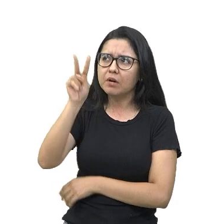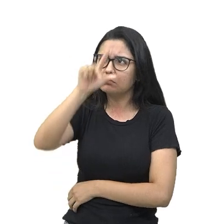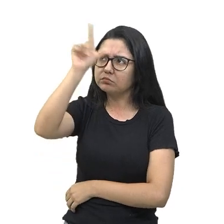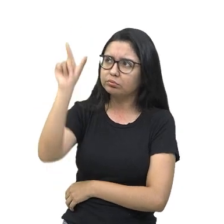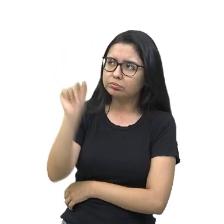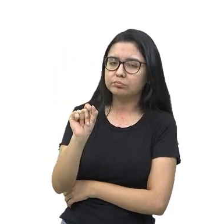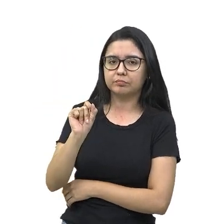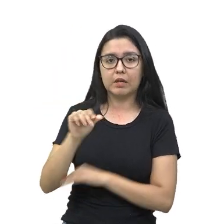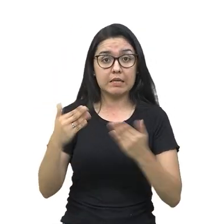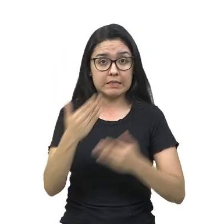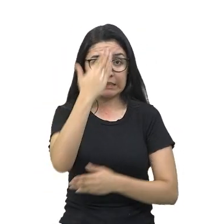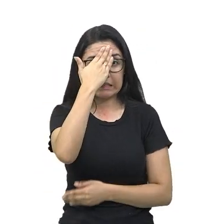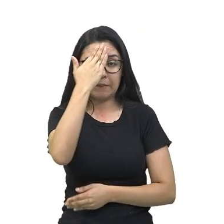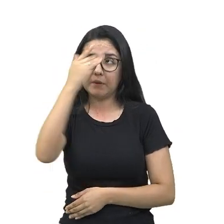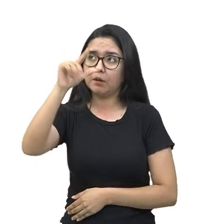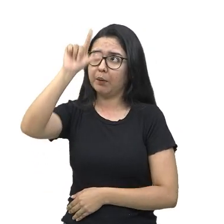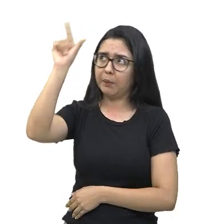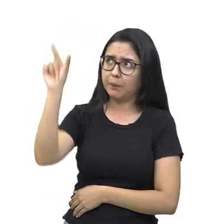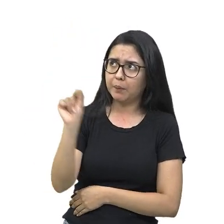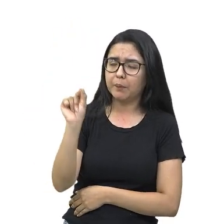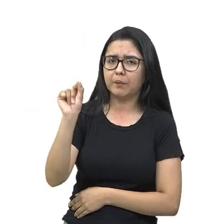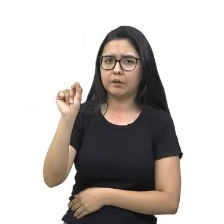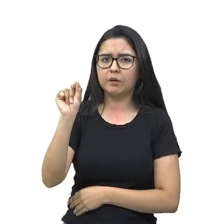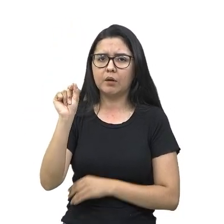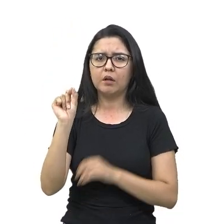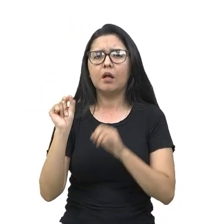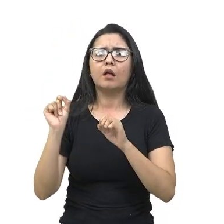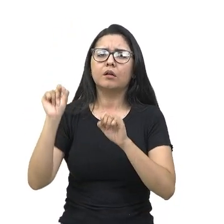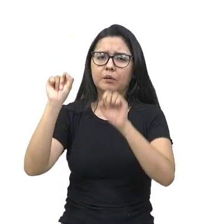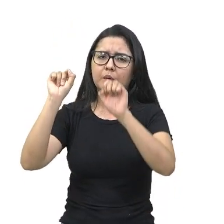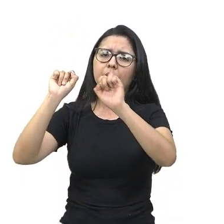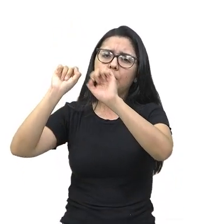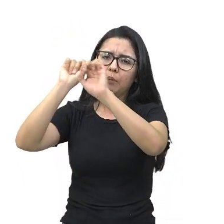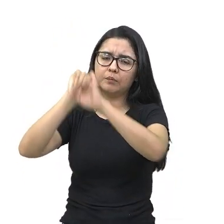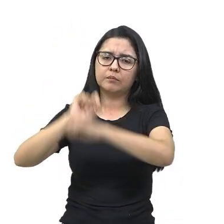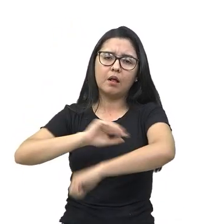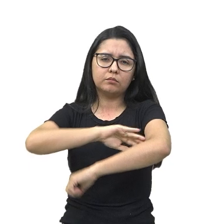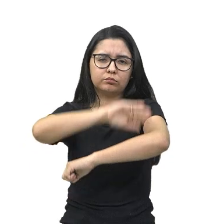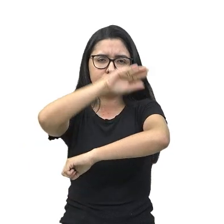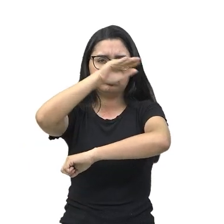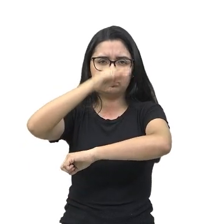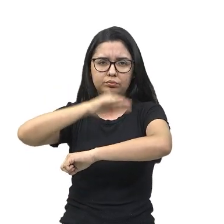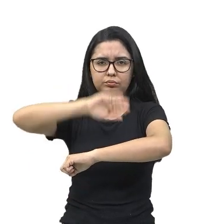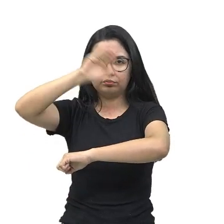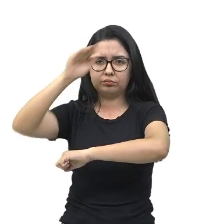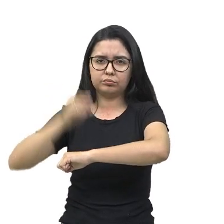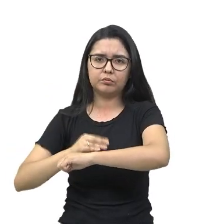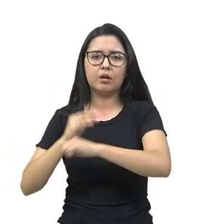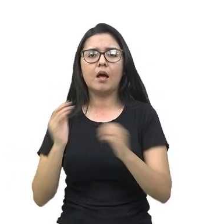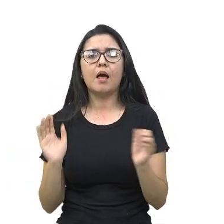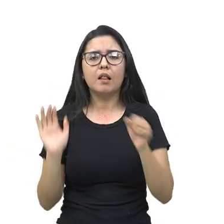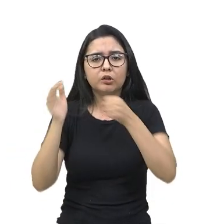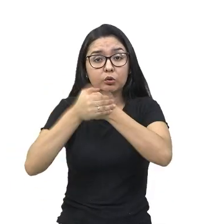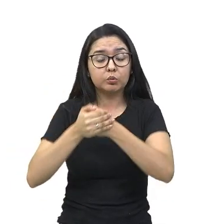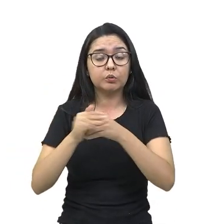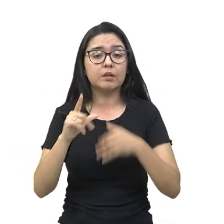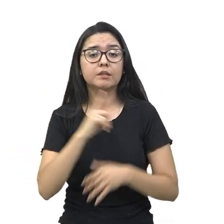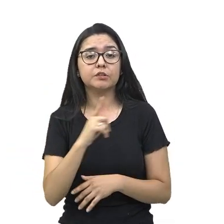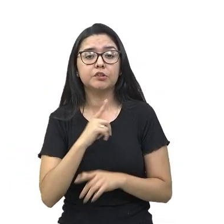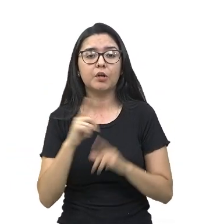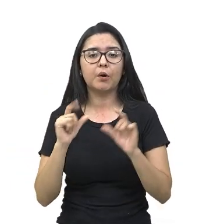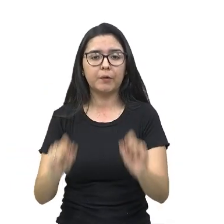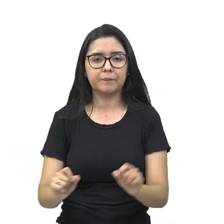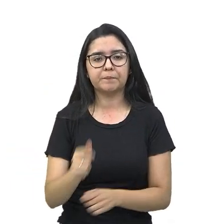Sabia-se que Jaci, quando se escondia atrás das montanhas, sempre levava consigo as jovens